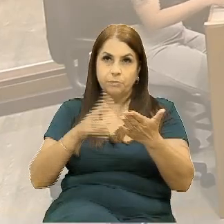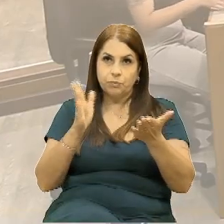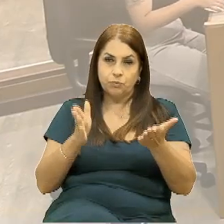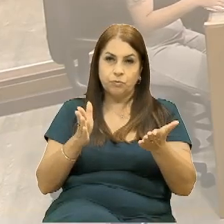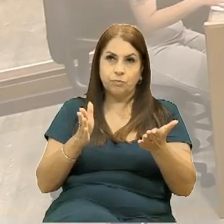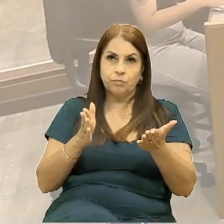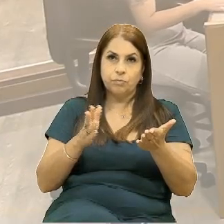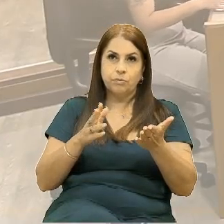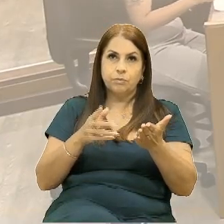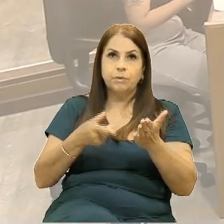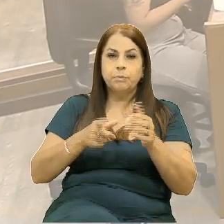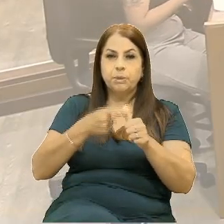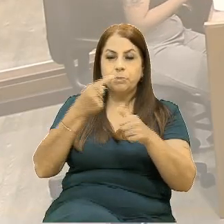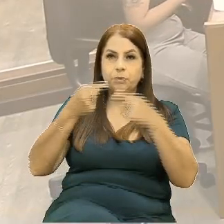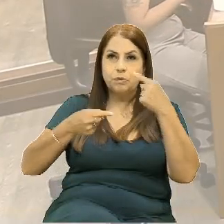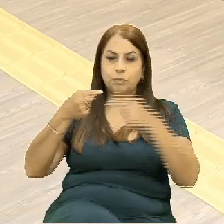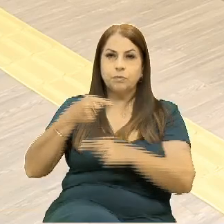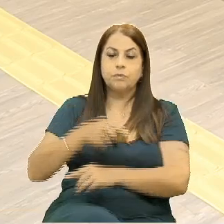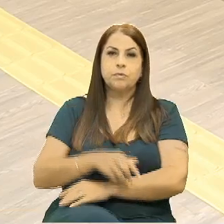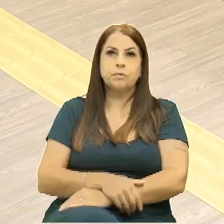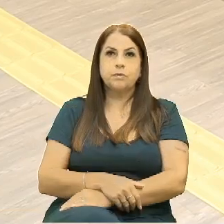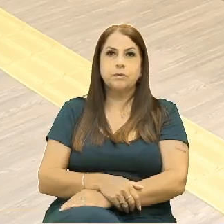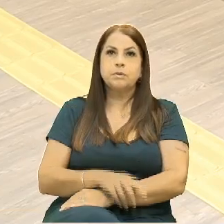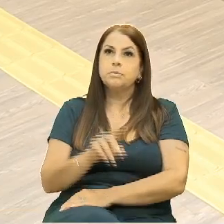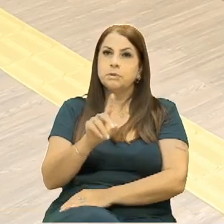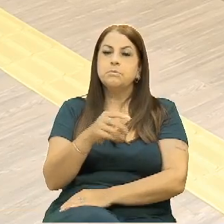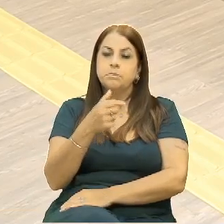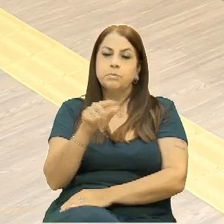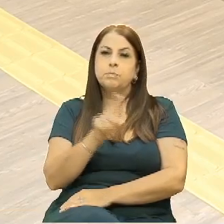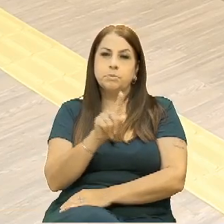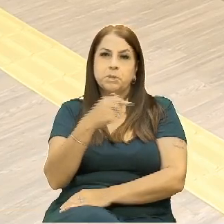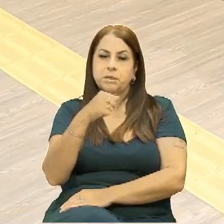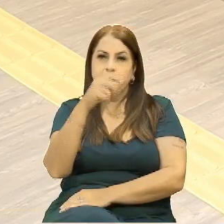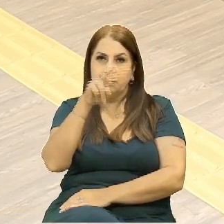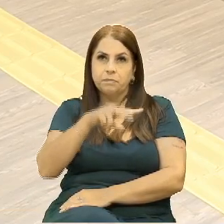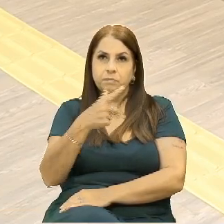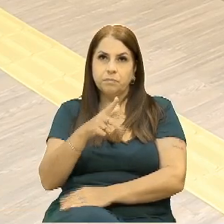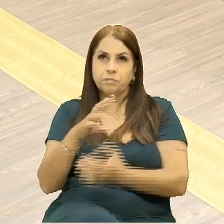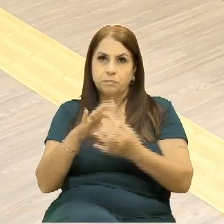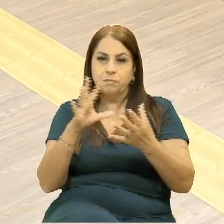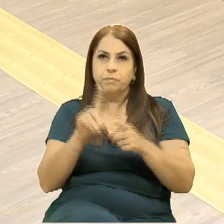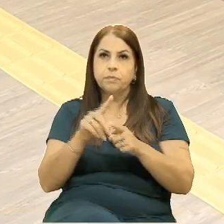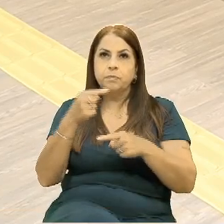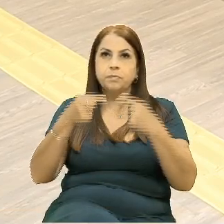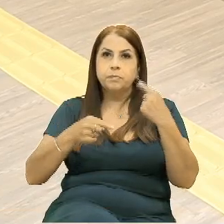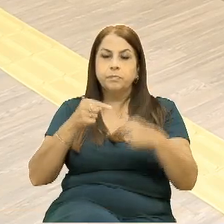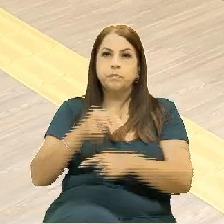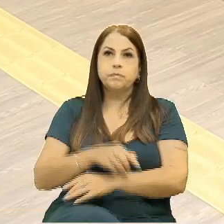sido lido em primeira discussão. Dispensa concedida, então em discussão.